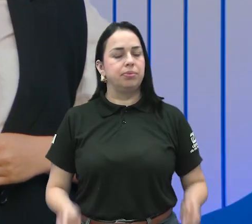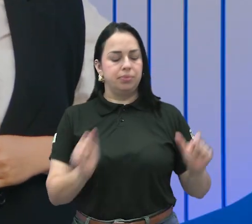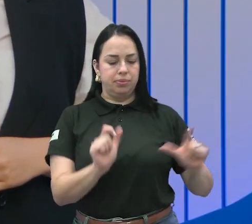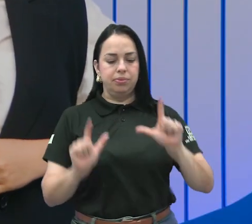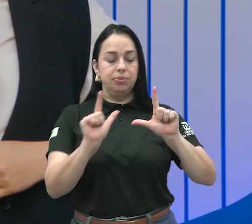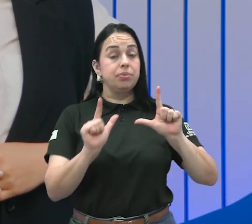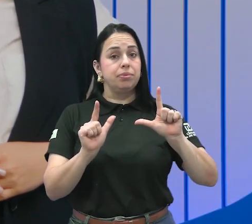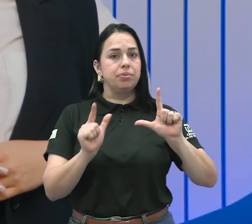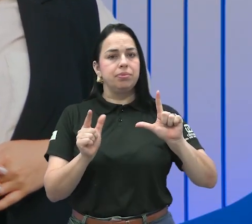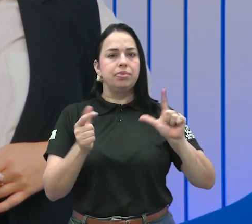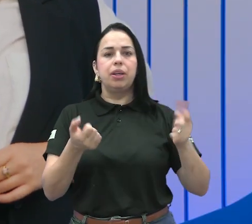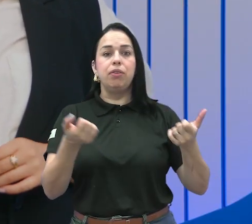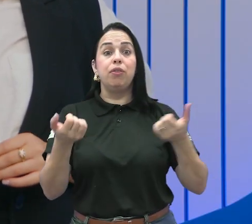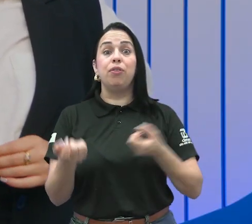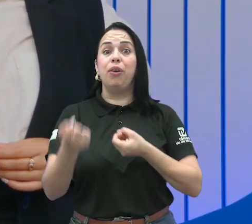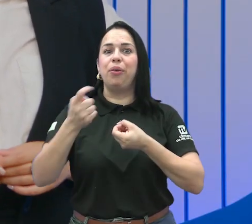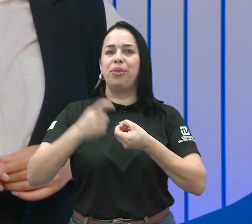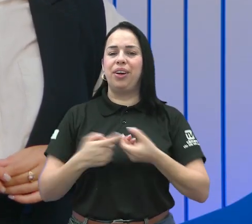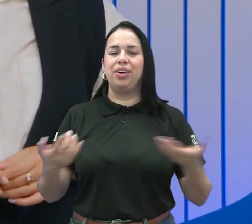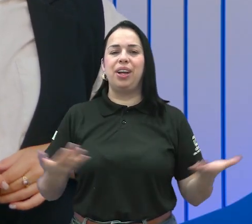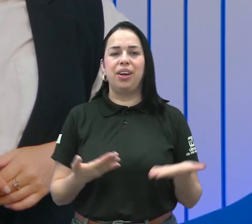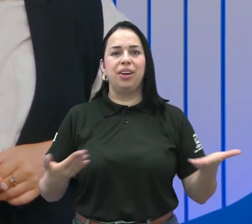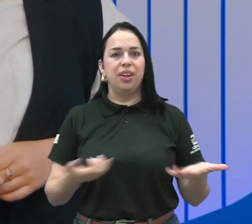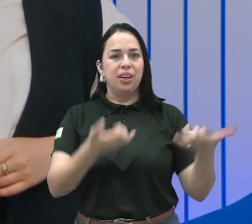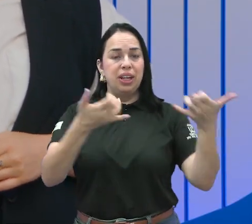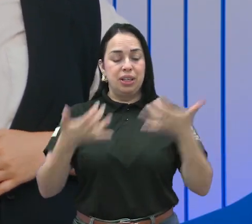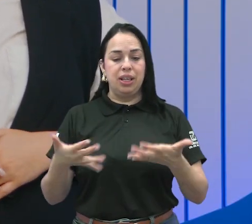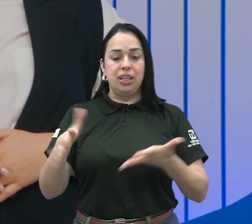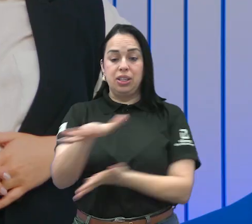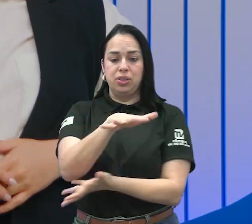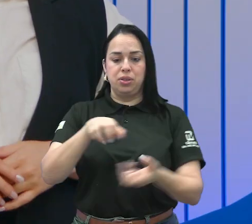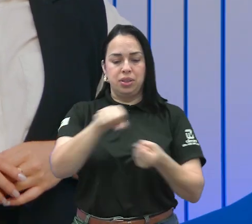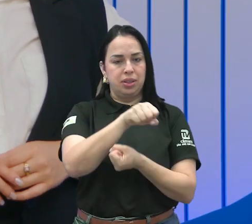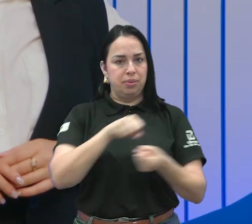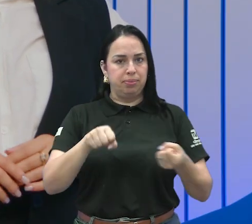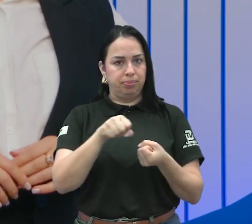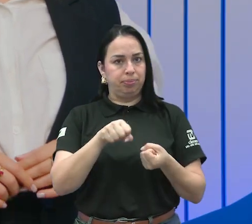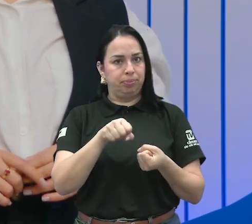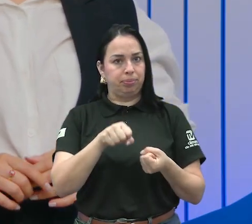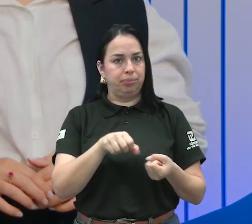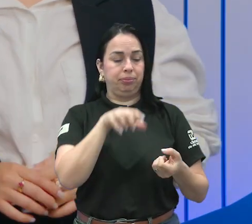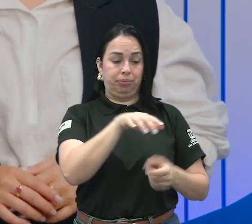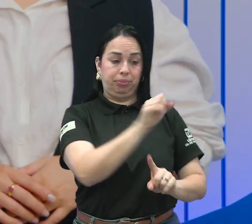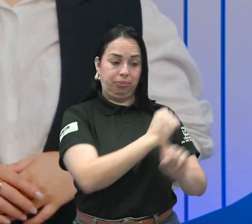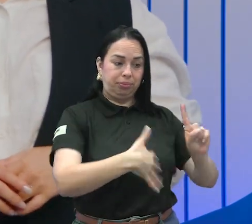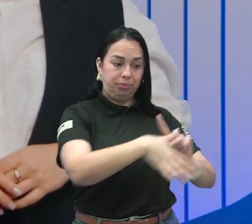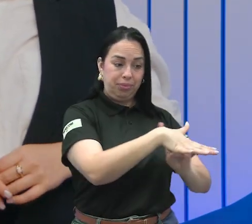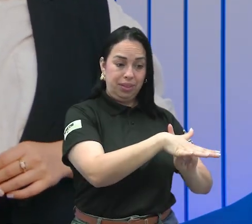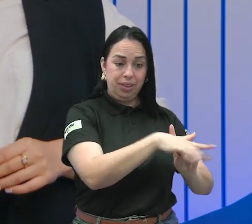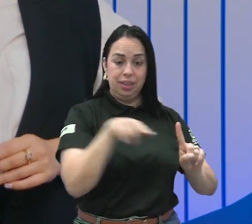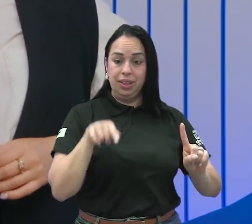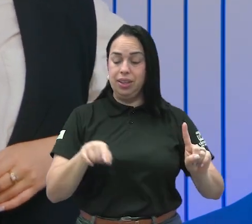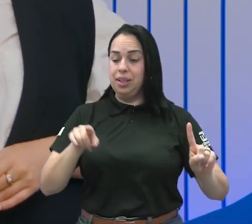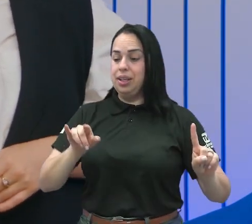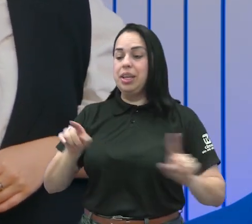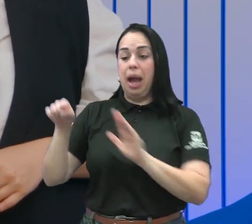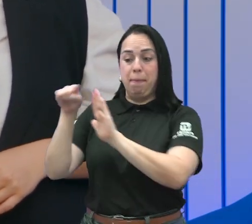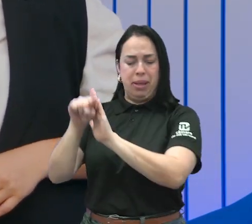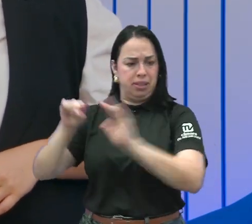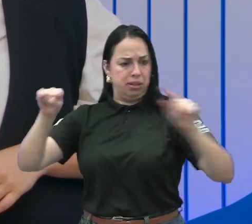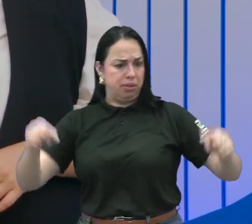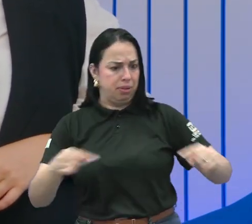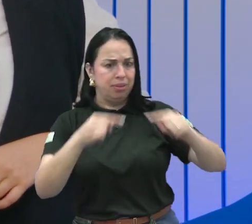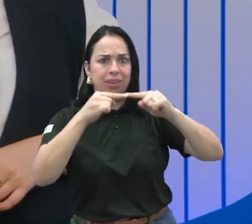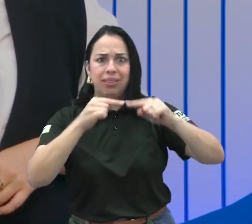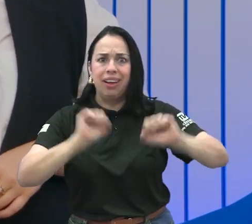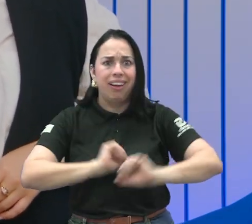Sobre Política está de volta e a gente agora fala a respeito de sustentabilidade. A relação entre meio ambiente e o IDH é cada vez